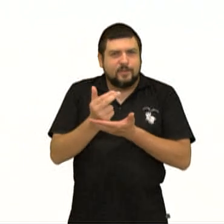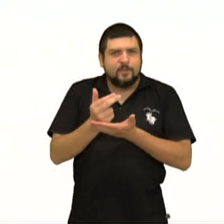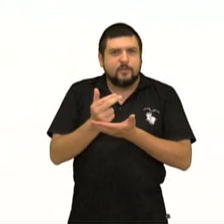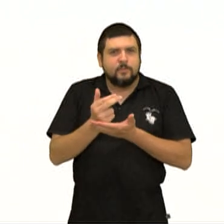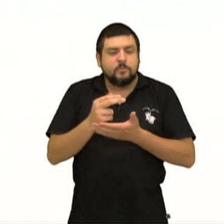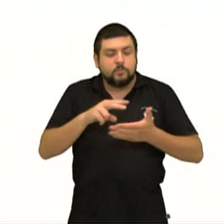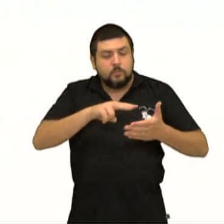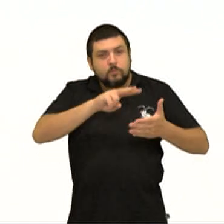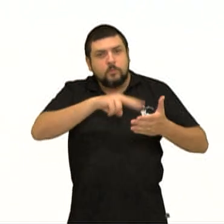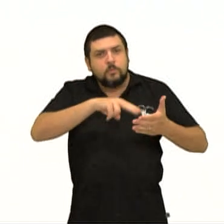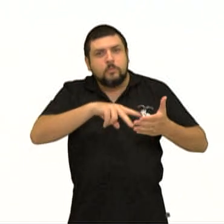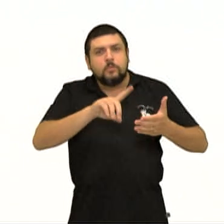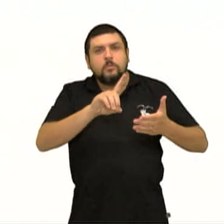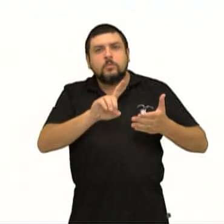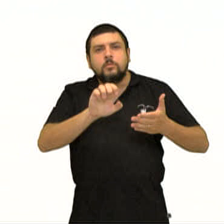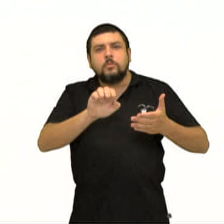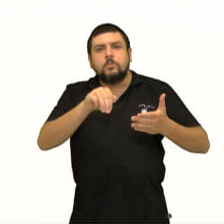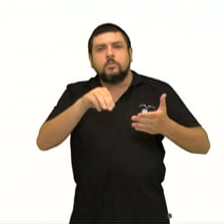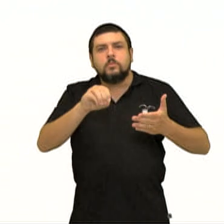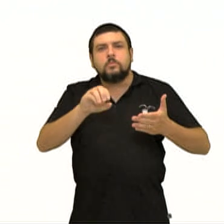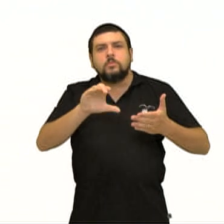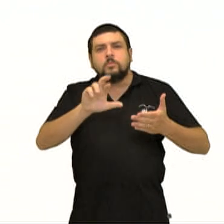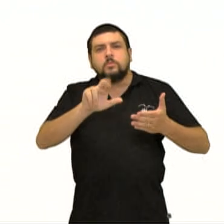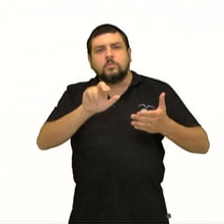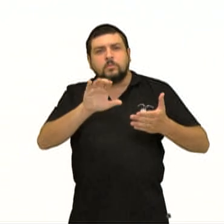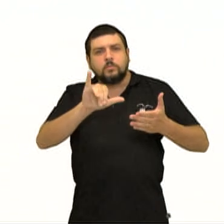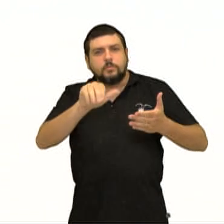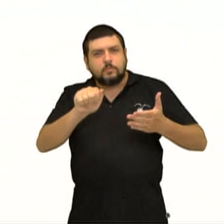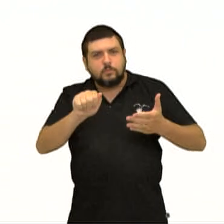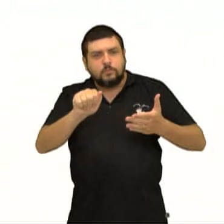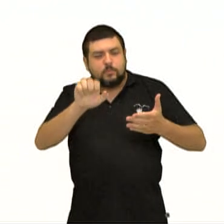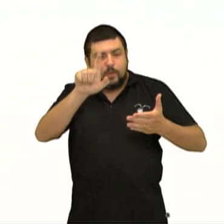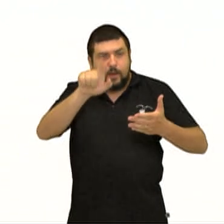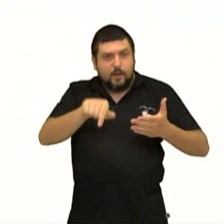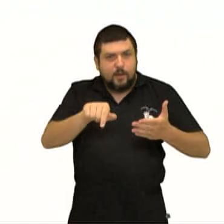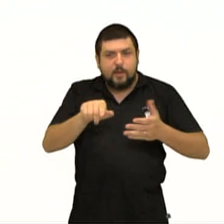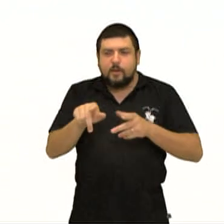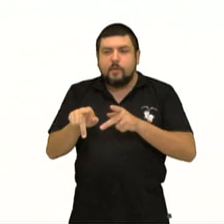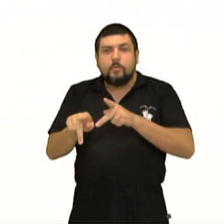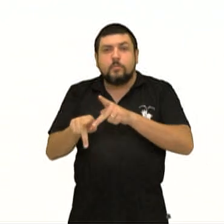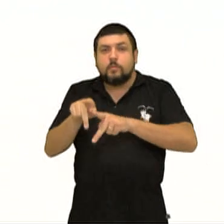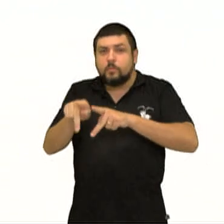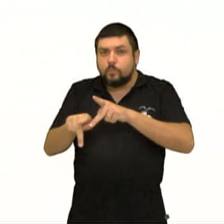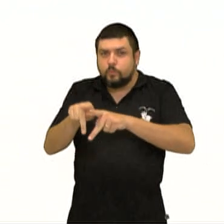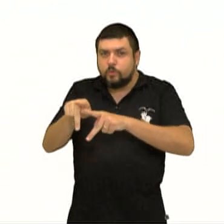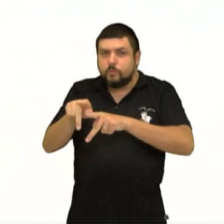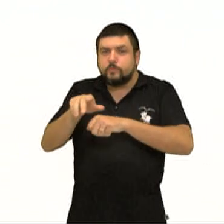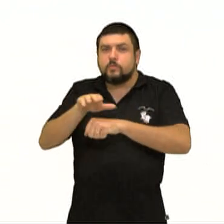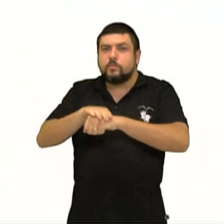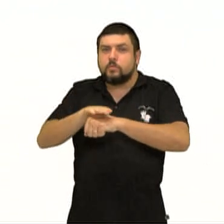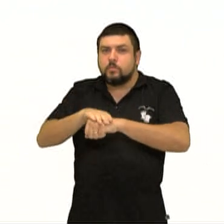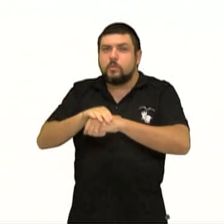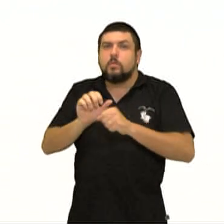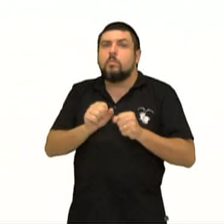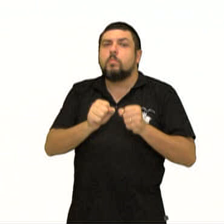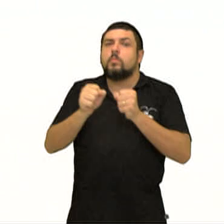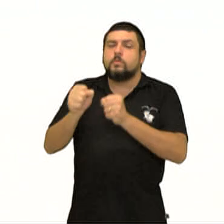palavra democracia no dicionário, que enfatizou do grego demo, que é o povo, e kratos, a